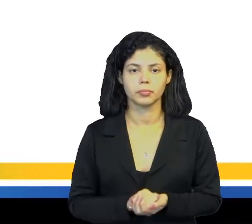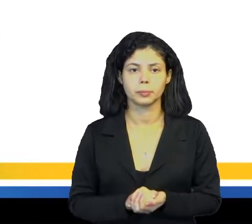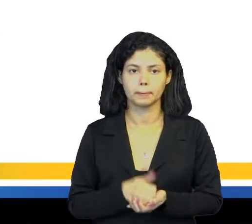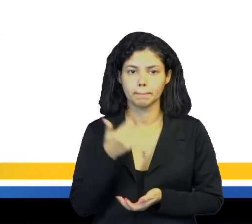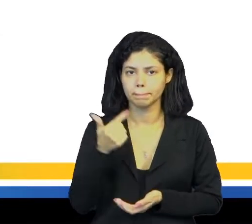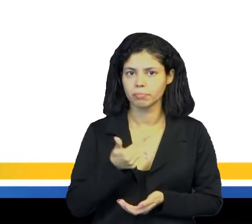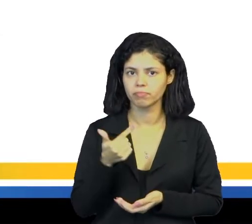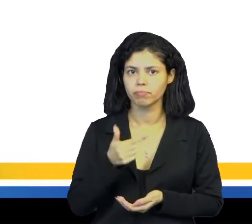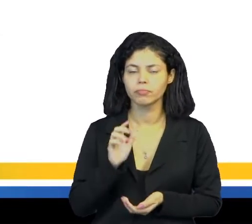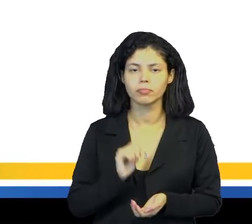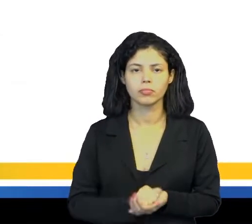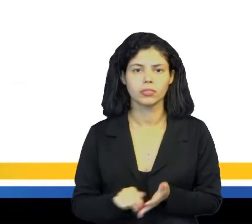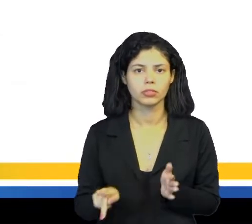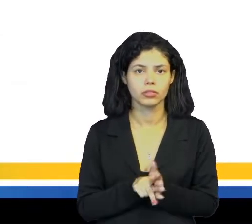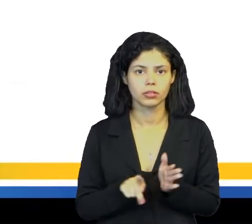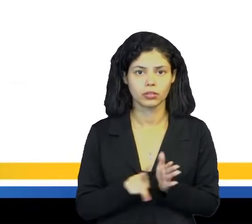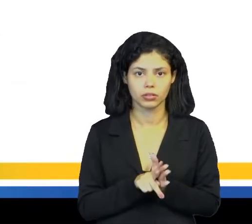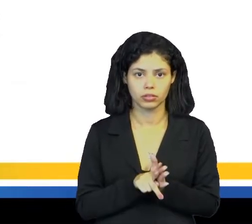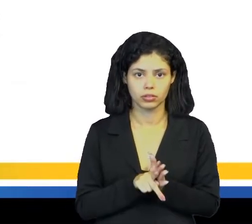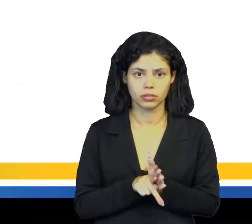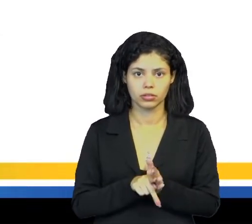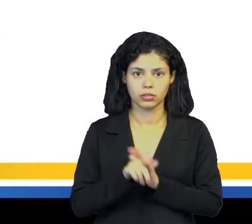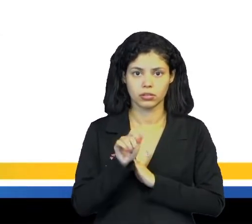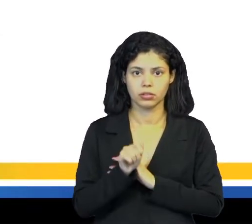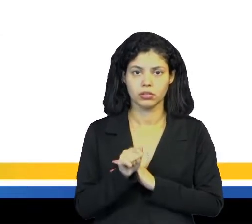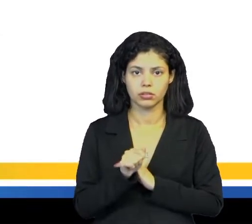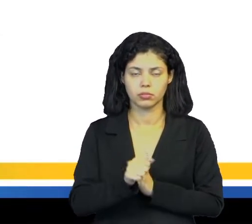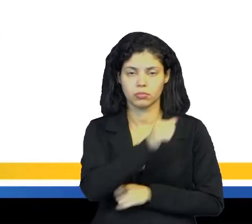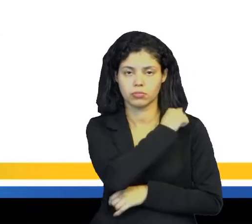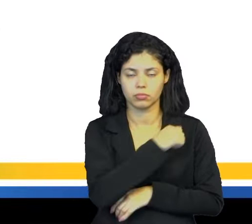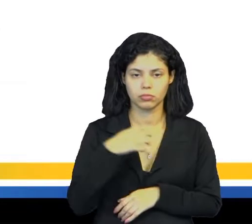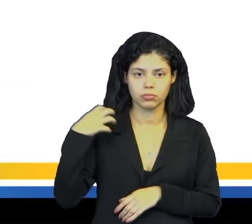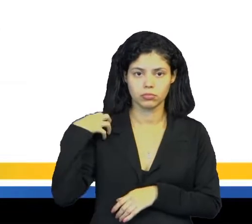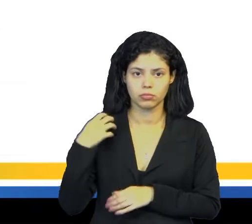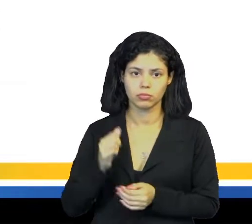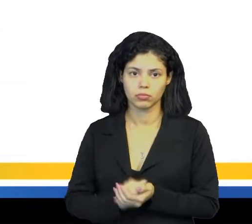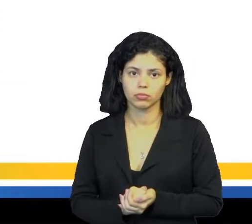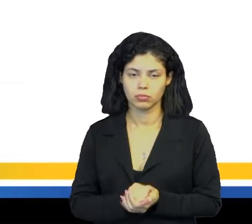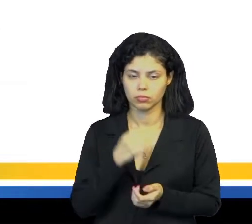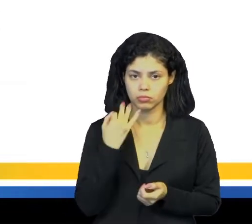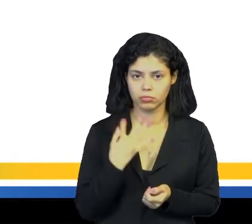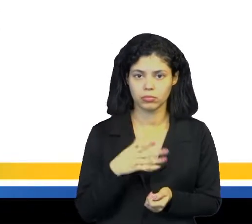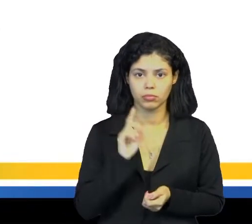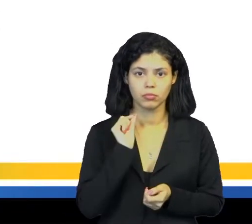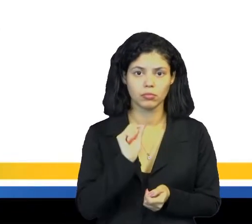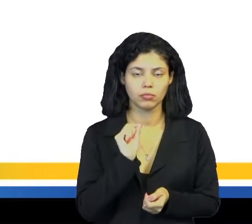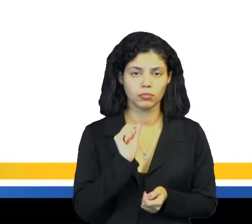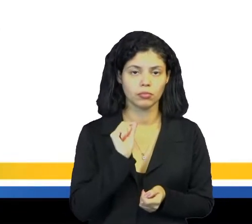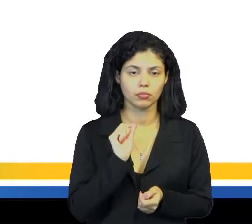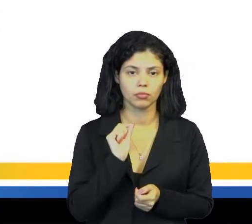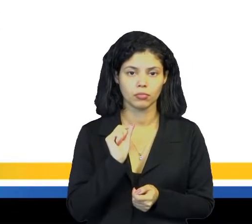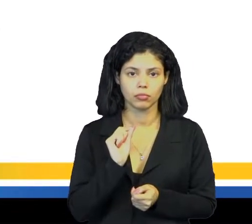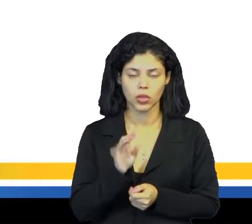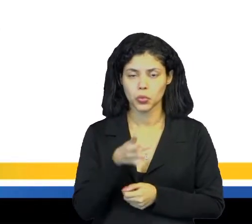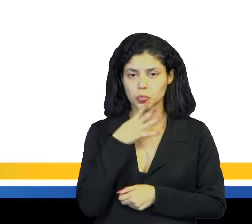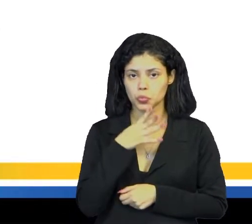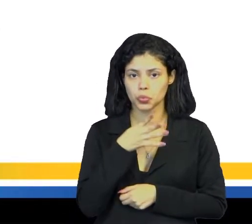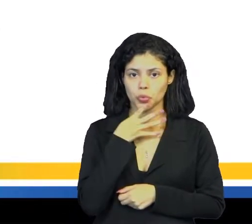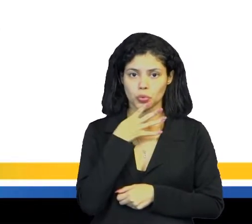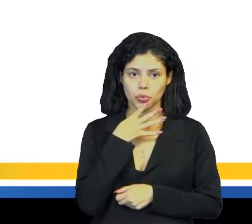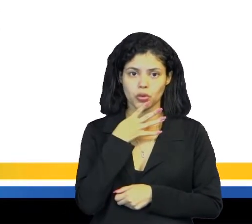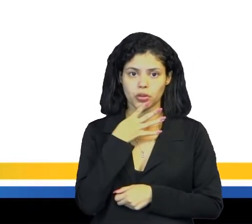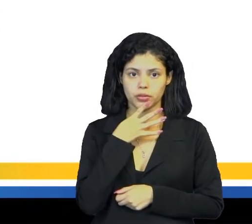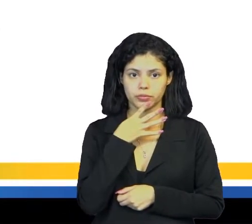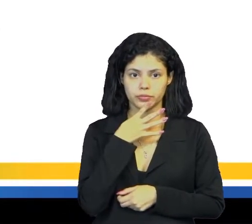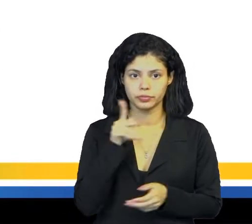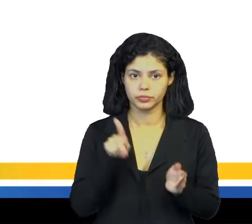o conhecimento científico resulta das causas pelas causas. Isso quer dizer que é um conhecimento